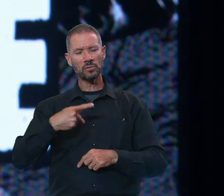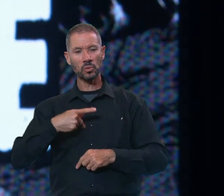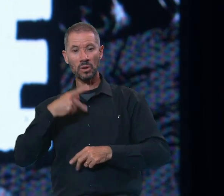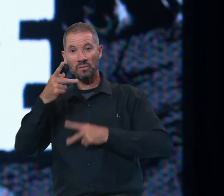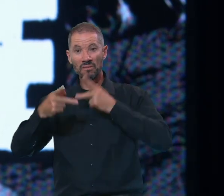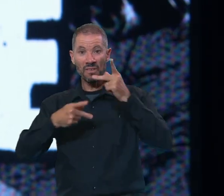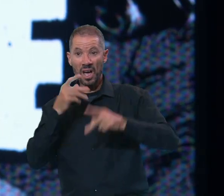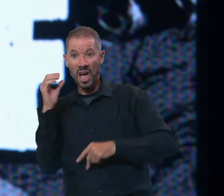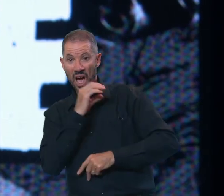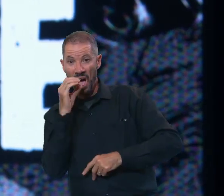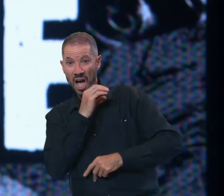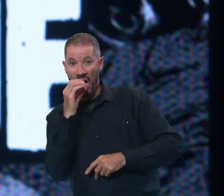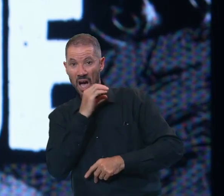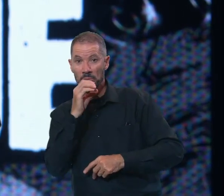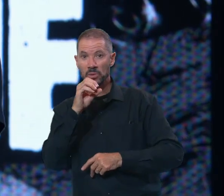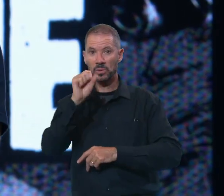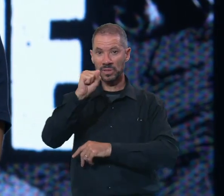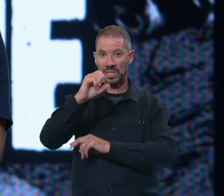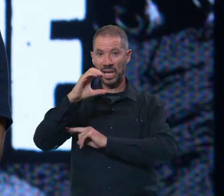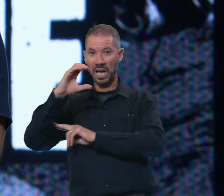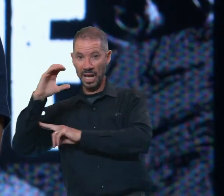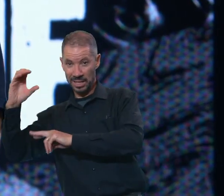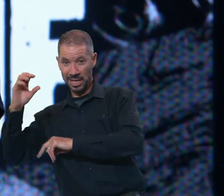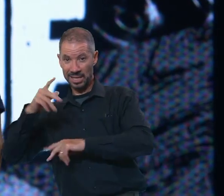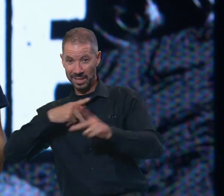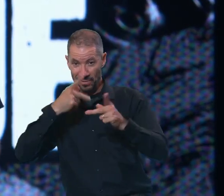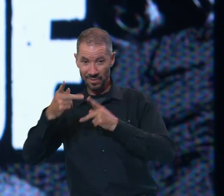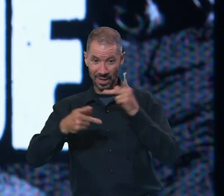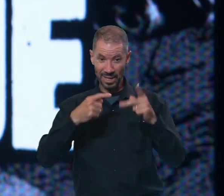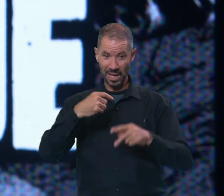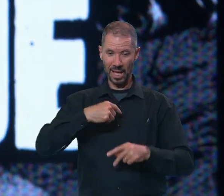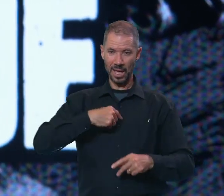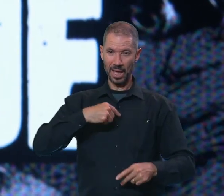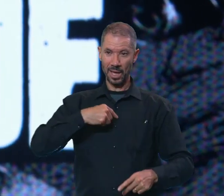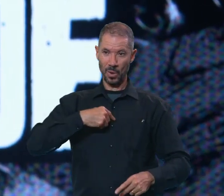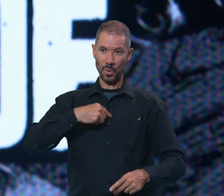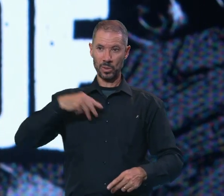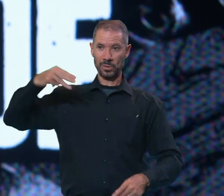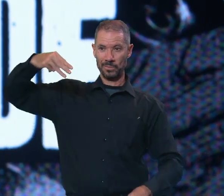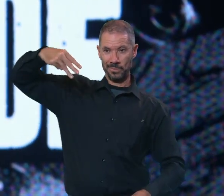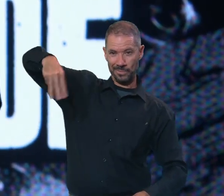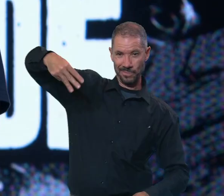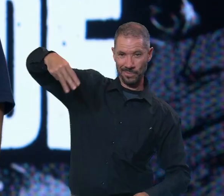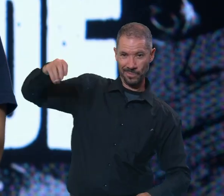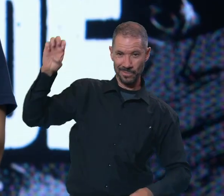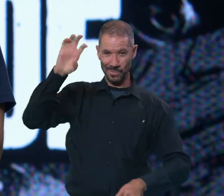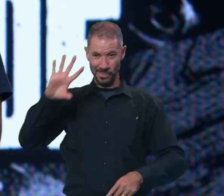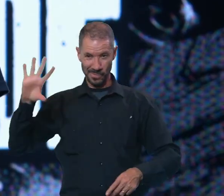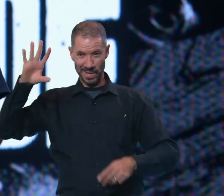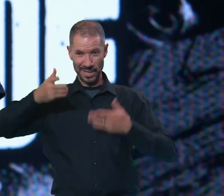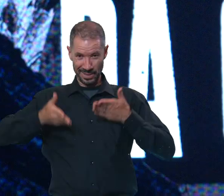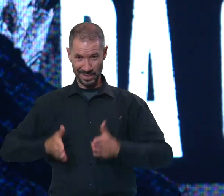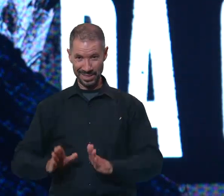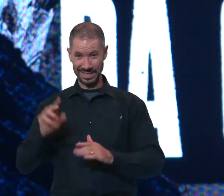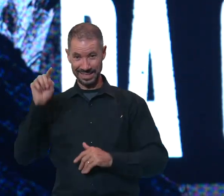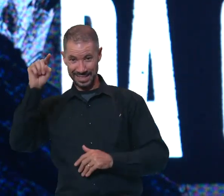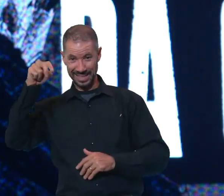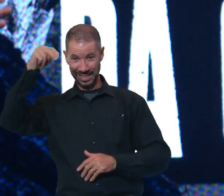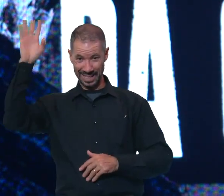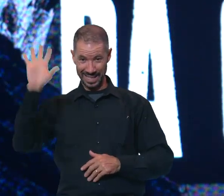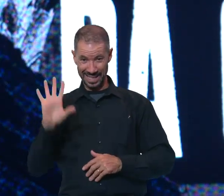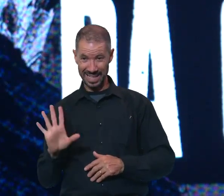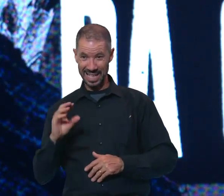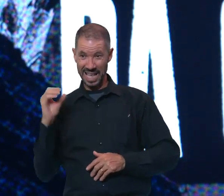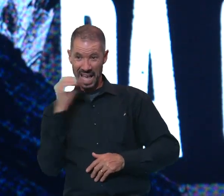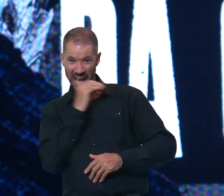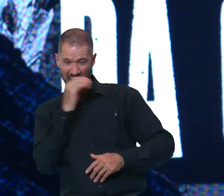rapidinho. Meio Catarina, como dizem por aí, né? Mas eu sou paranaense, tá, gente? Não tem jeito. E sabe, aquilo num dia normal, cara, fala